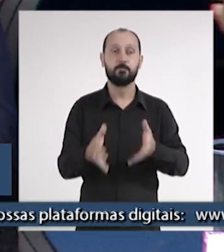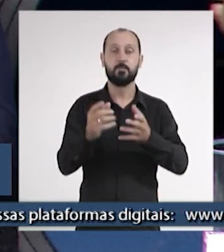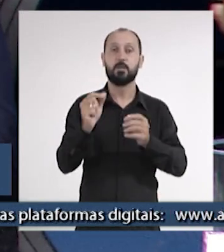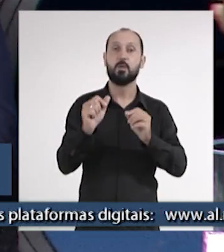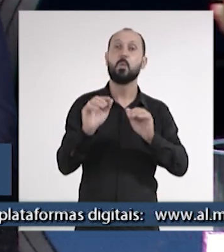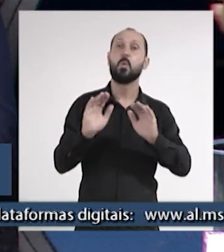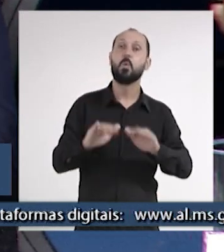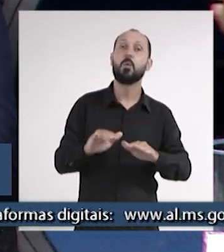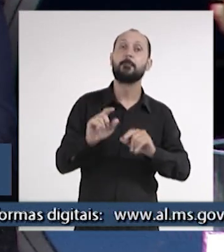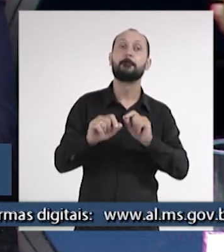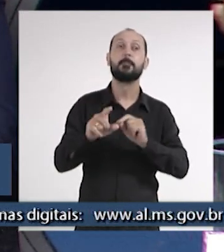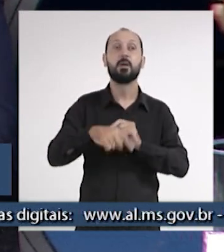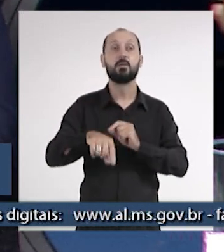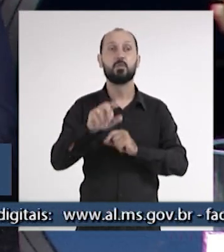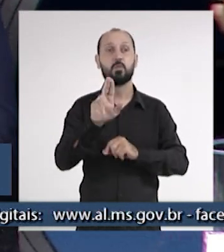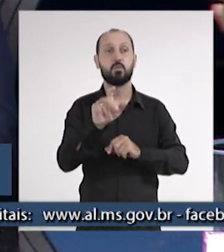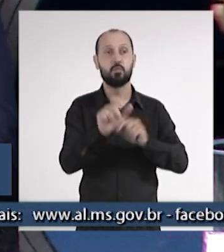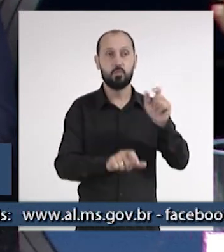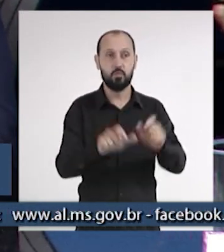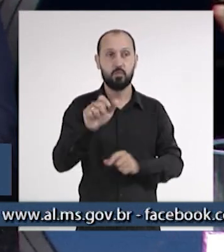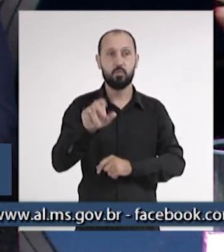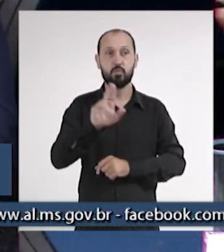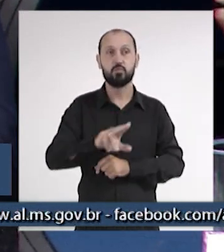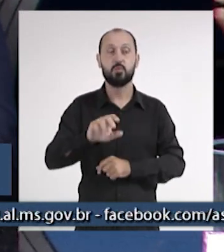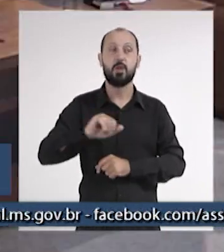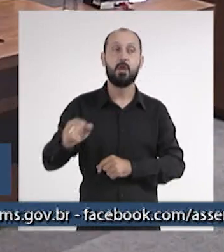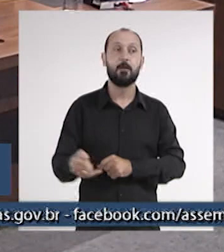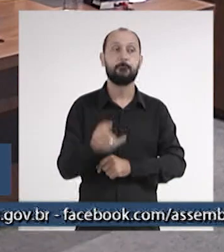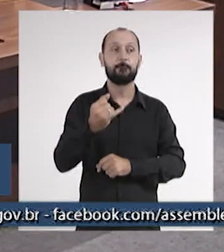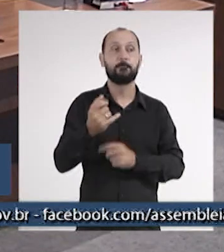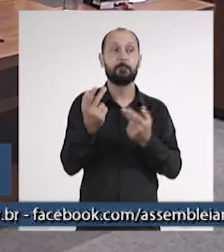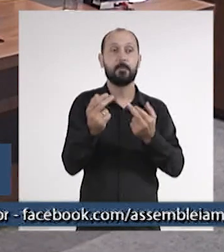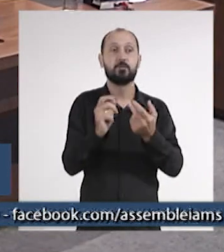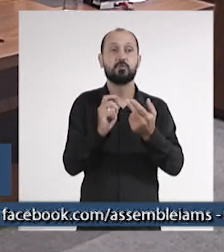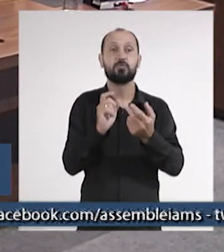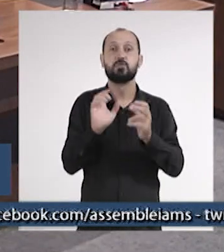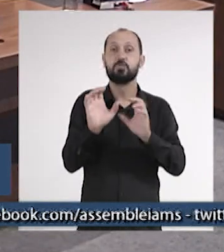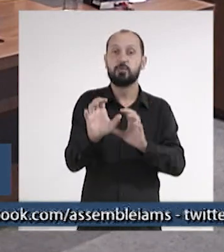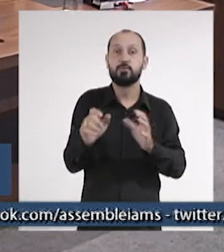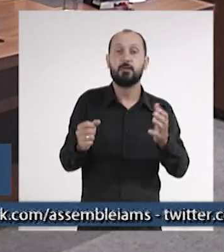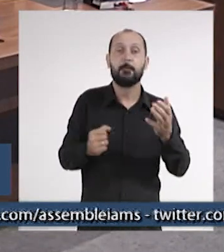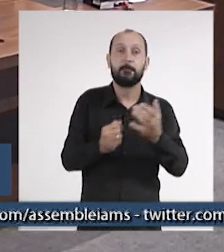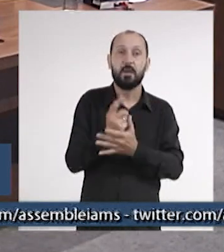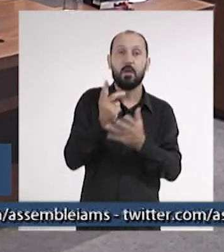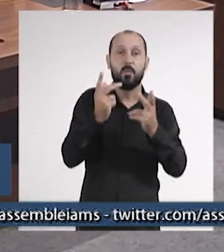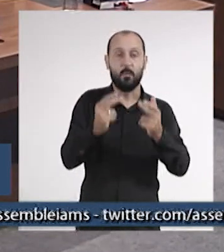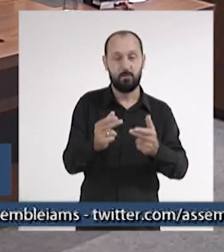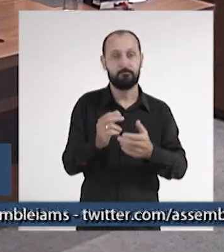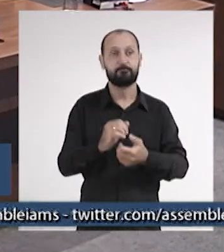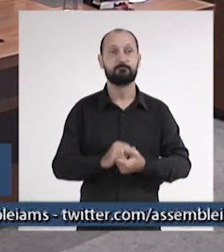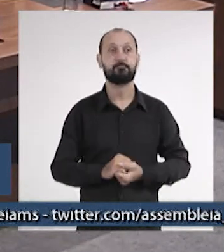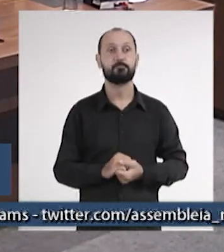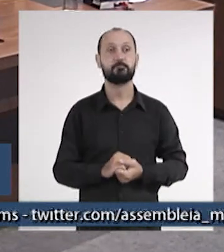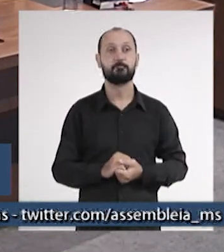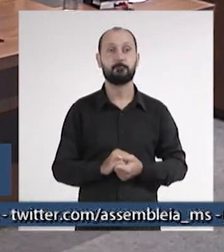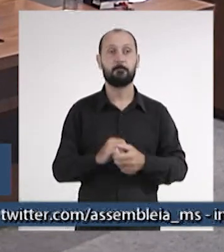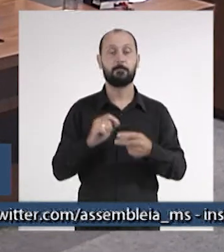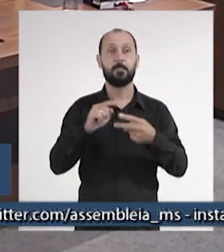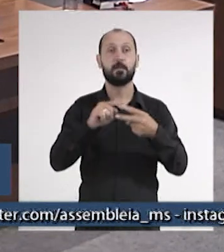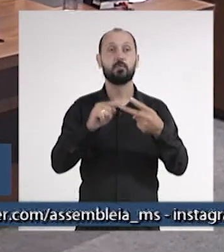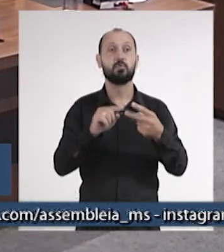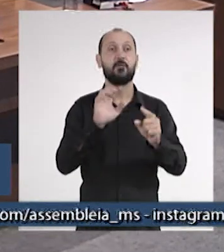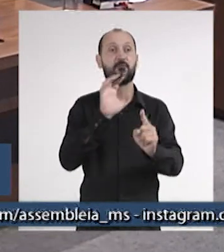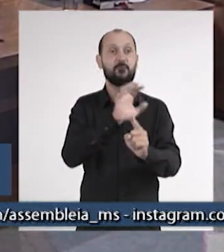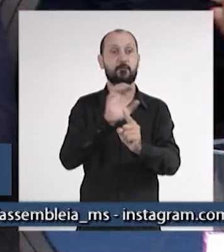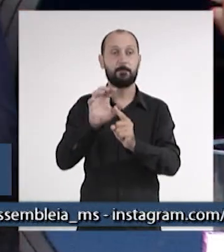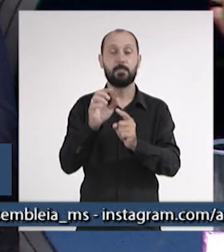econômico para que os usuários adotem esses meios de pagamento, e daí teríamos duas consequências. Uma,